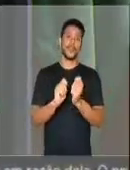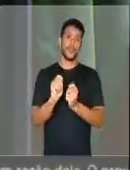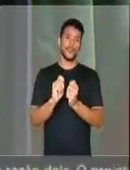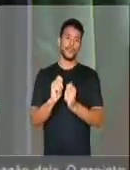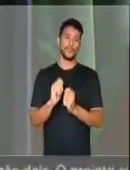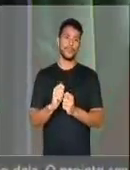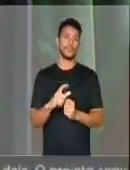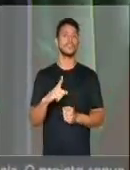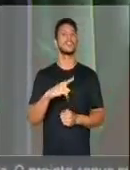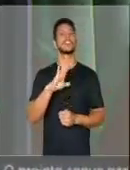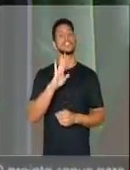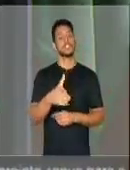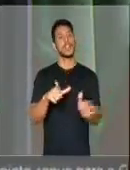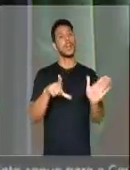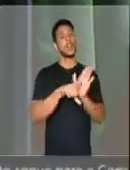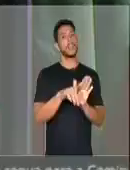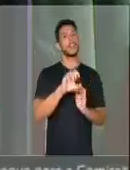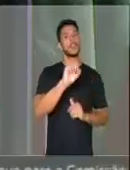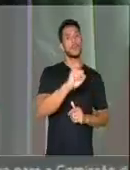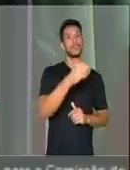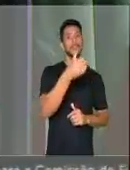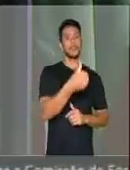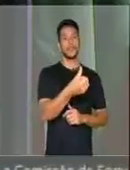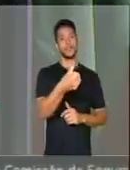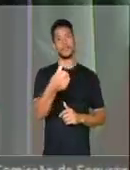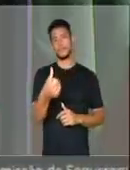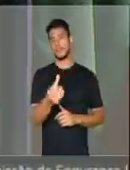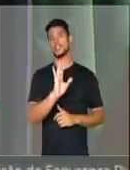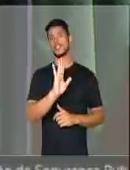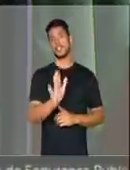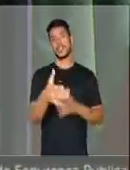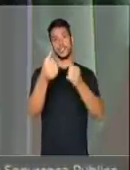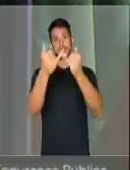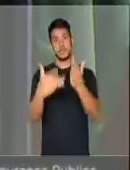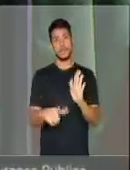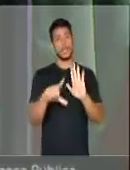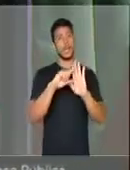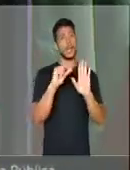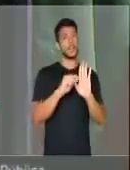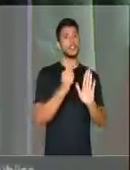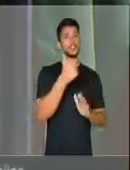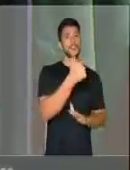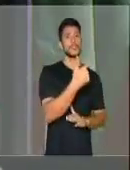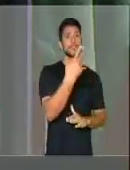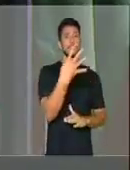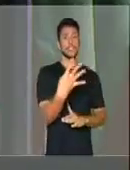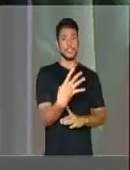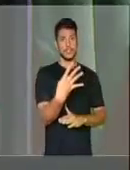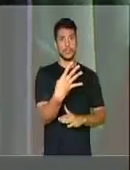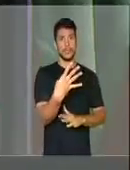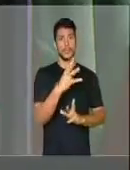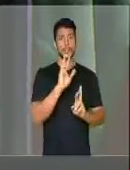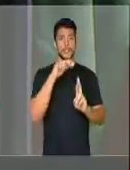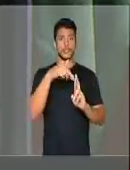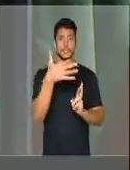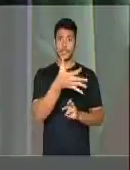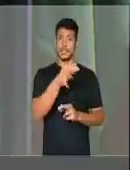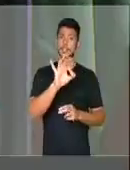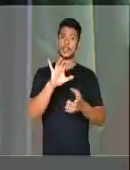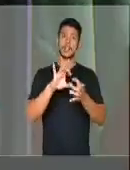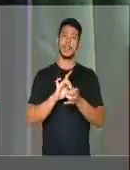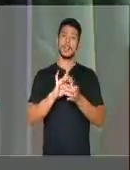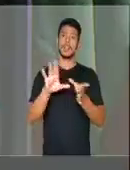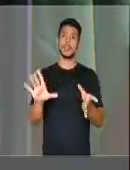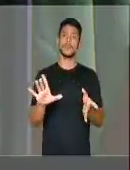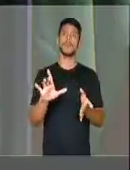determinada pela Lei 8666, Lei da Licitação, que no artigo 24, inciso 10, autoriza a dispensa